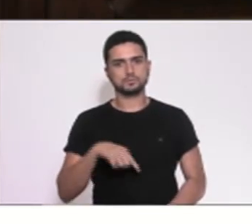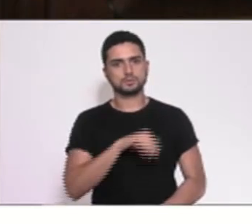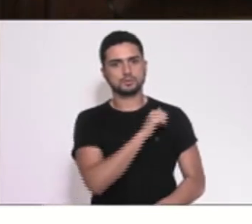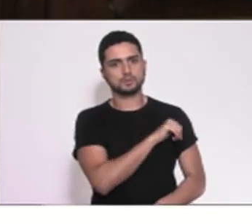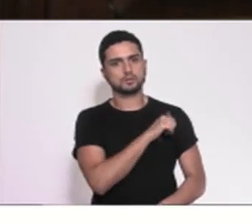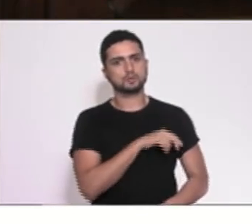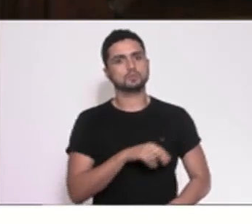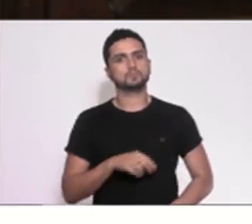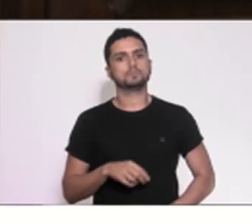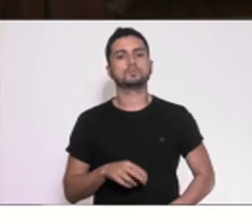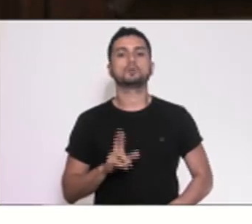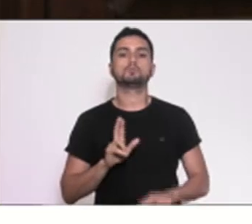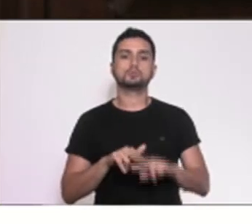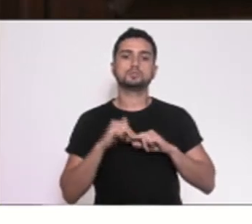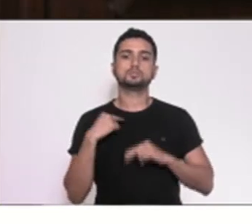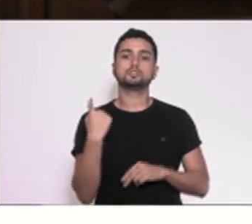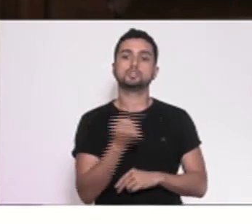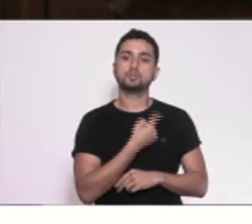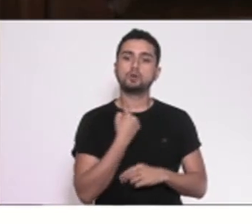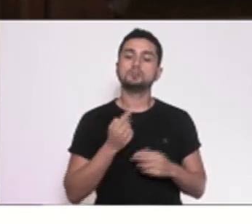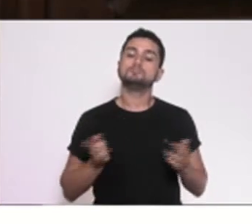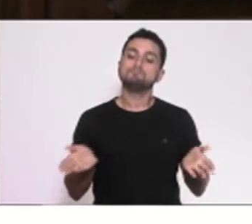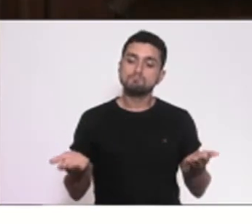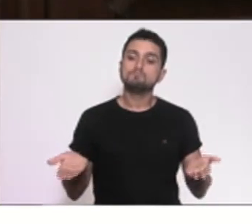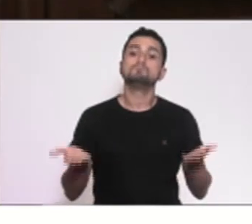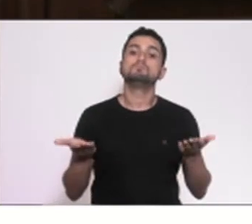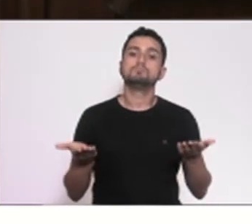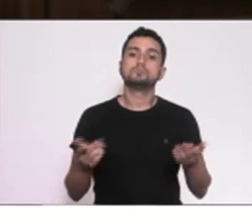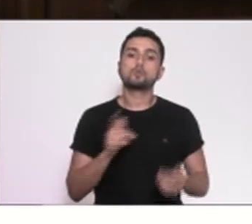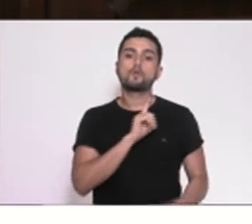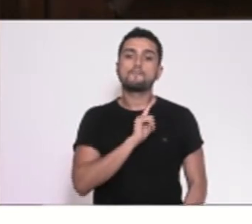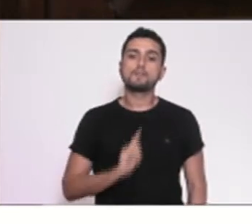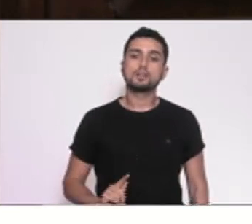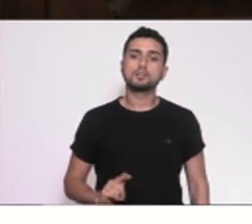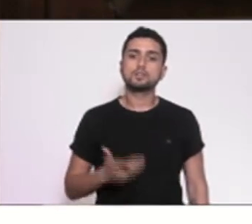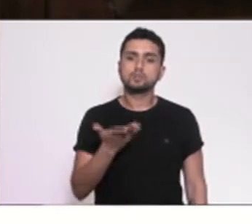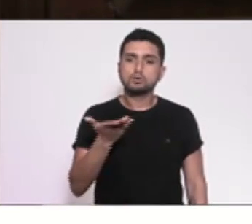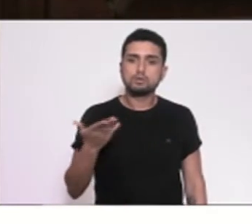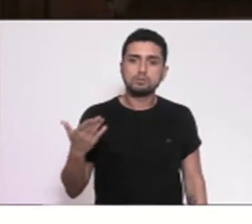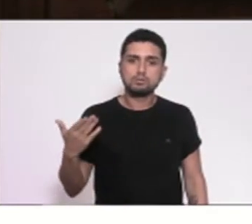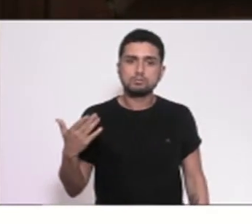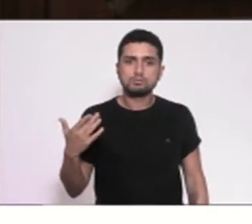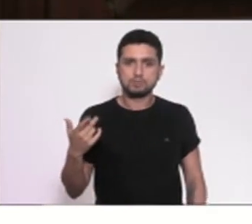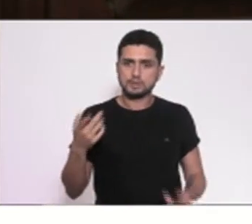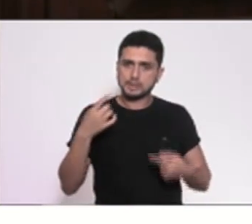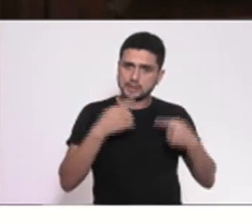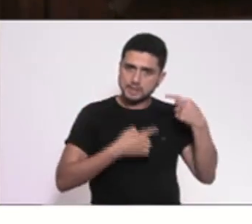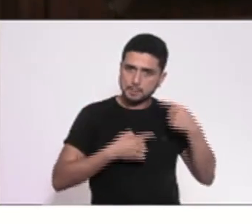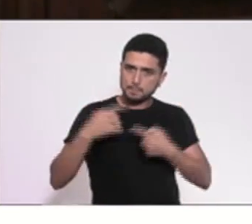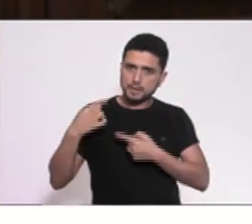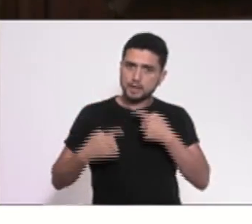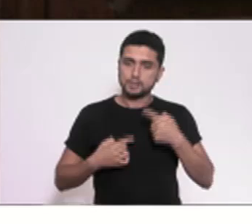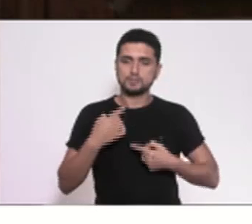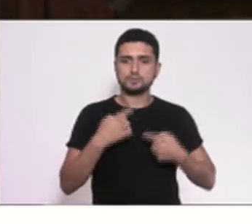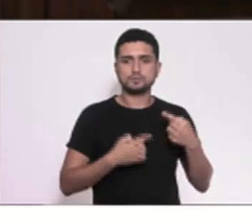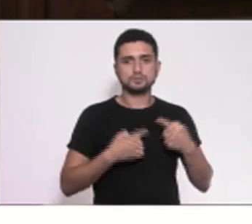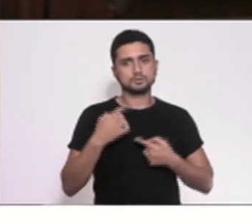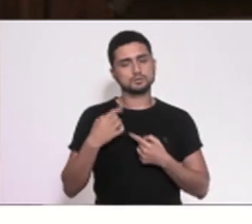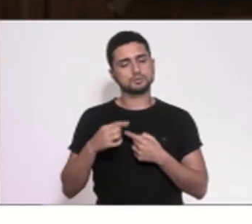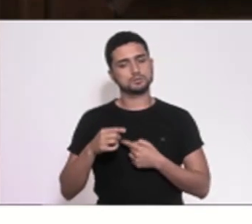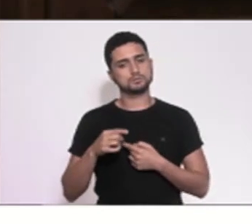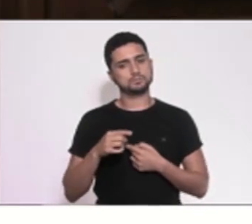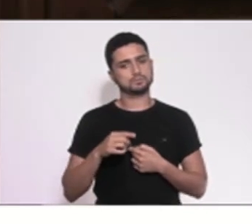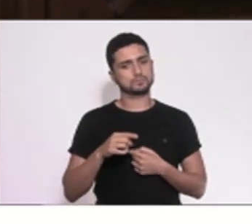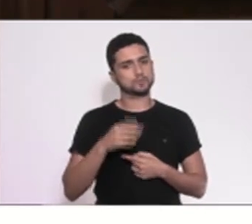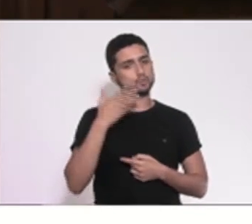nós estamos aqui provocando o governador do Estado para um debate que é muito importante, não só o governador do